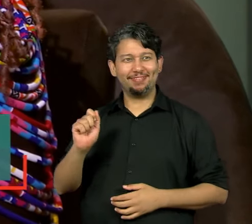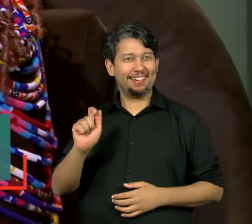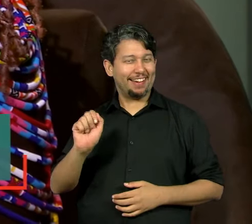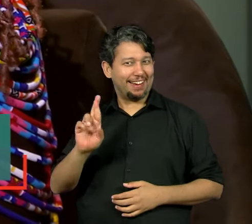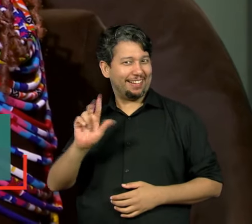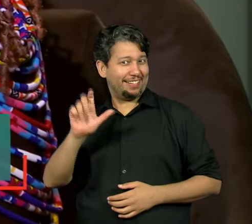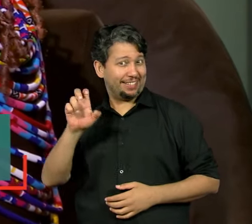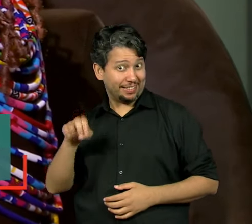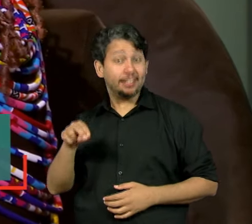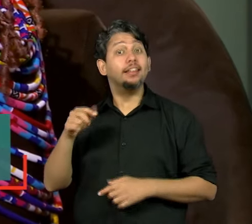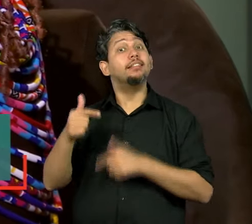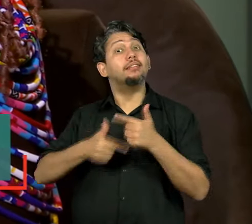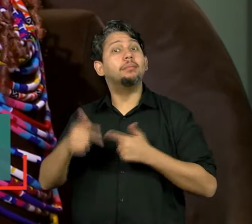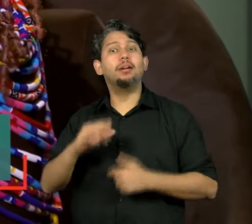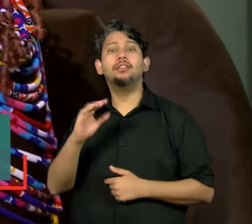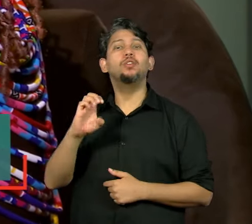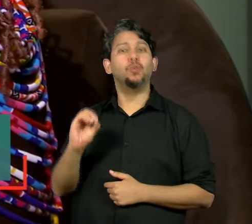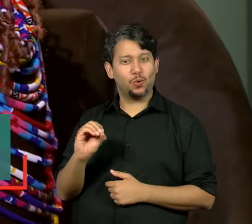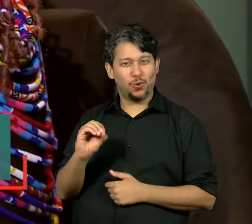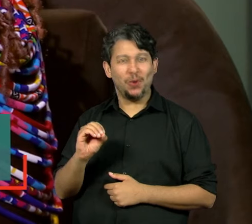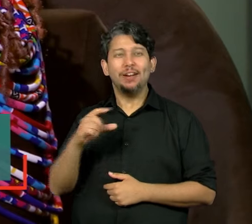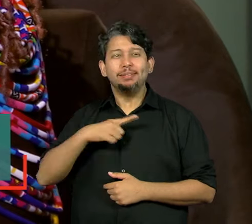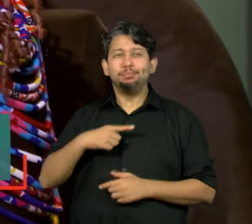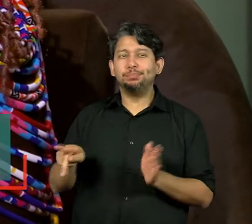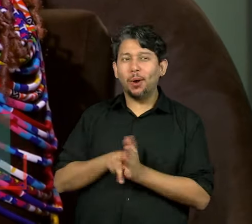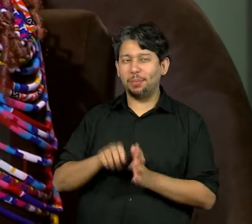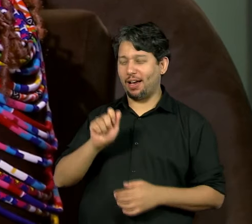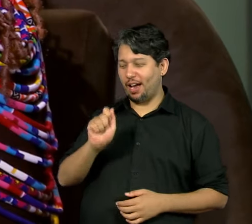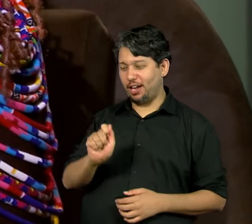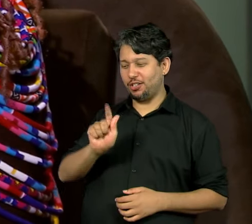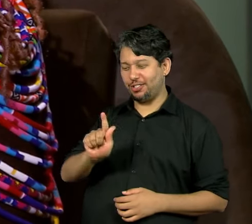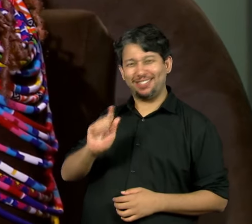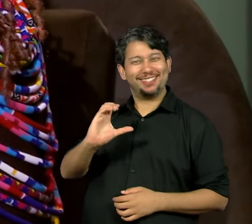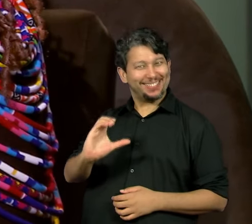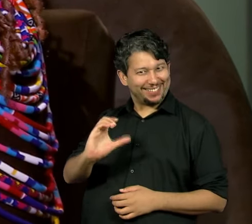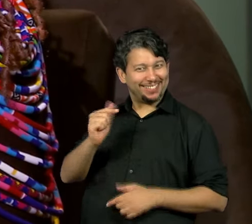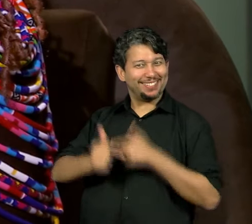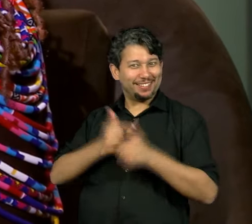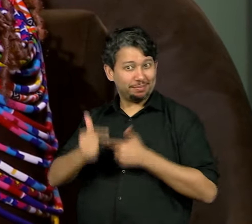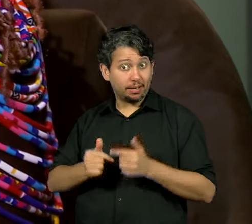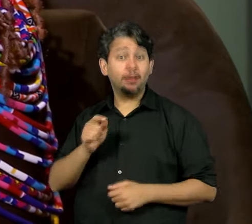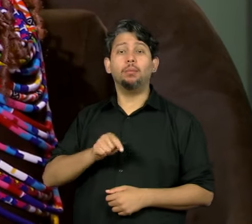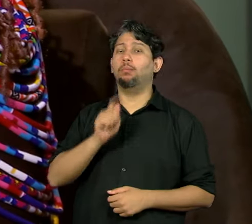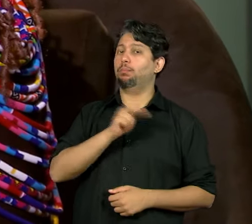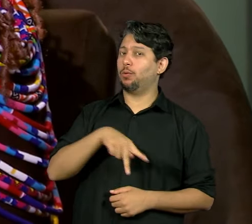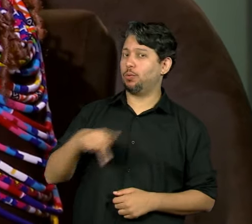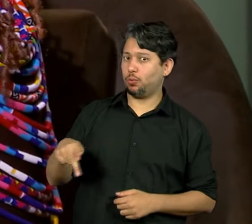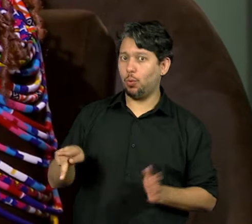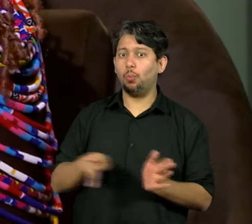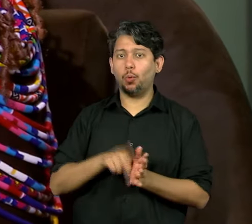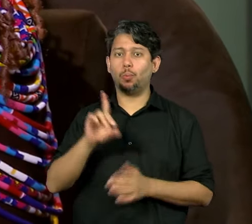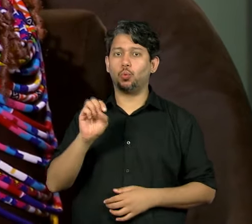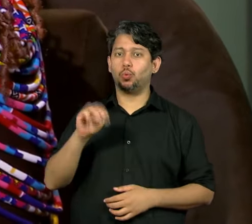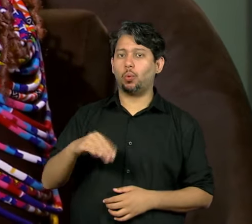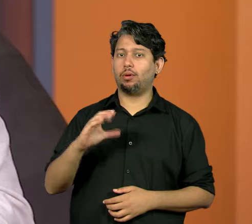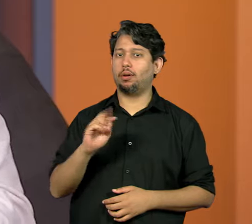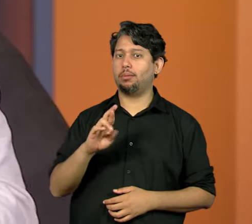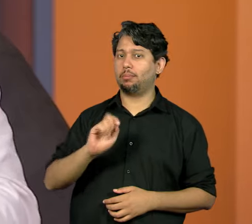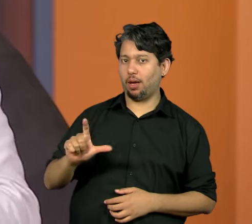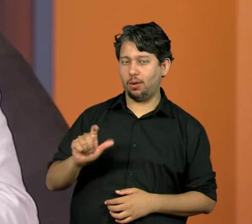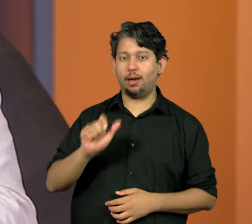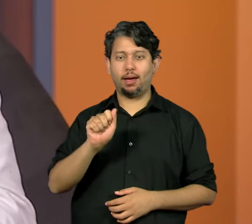da Consultoria de Diversidade e Cultura, a AGC. Também é professora da Fundação Dom Cabral,